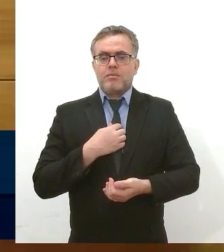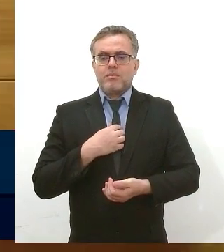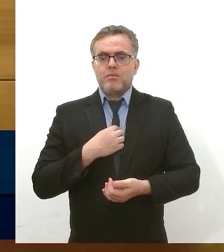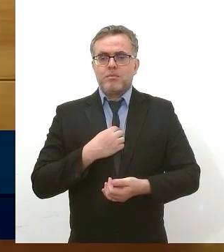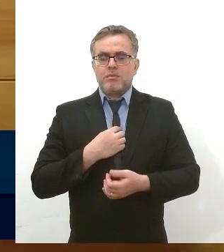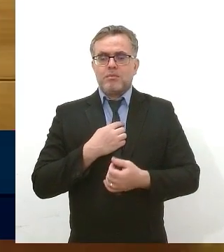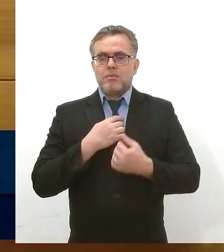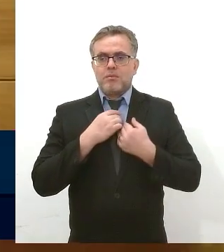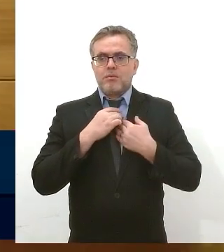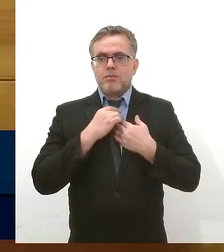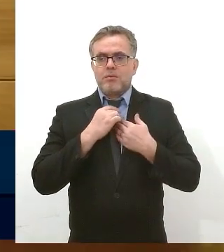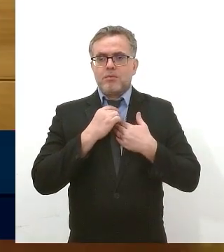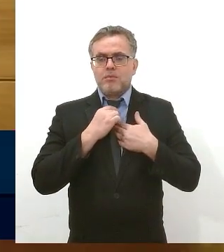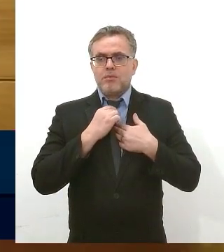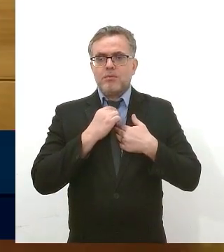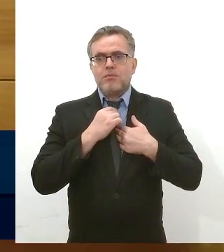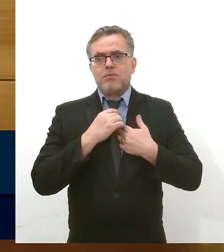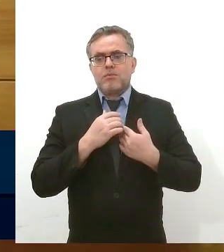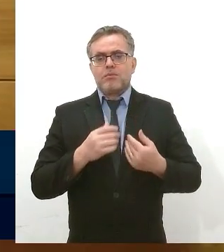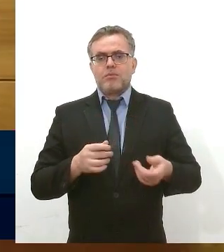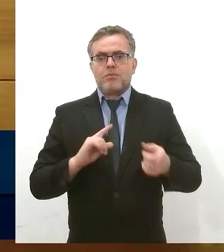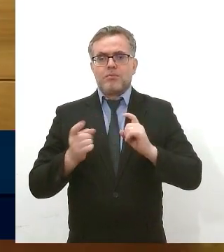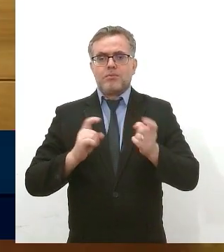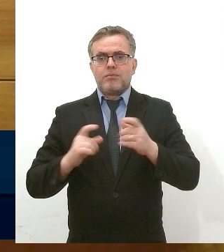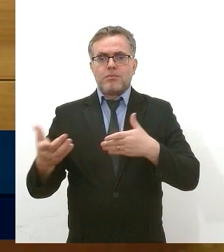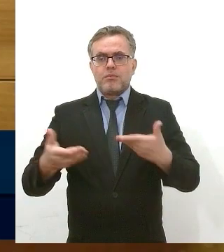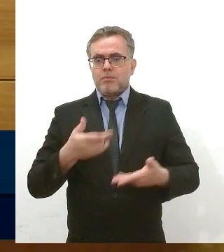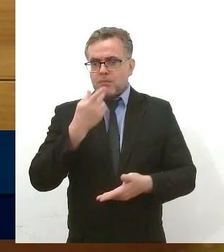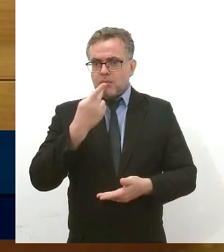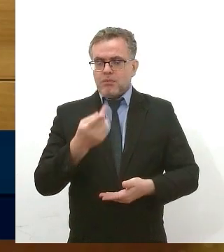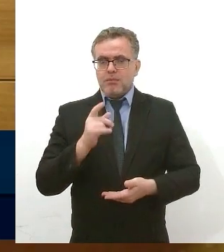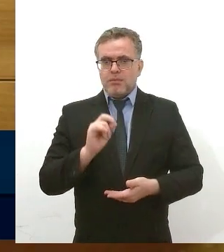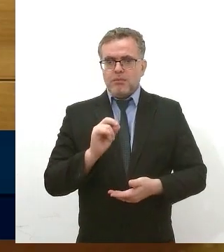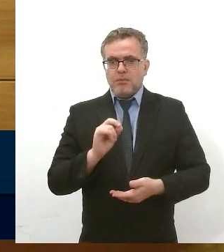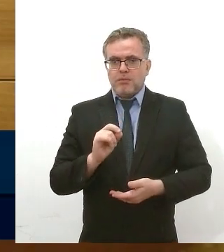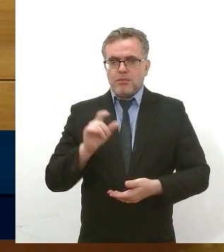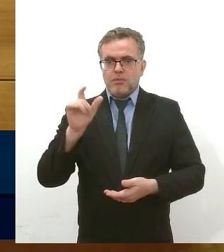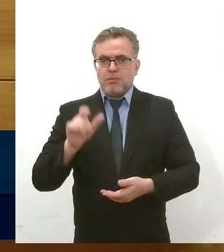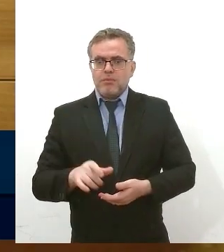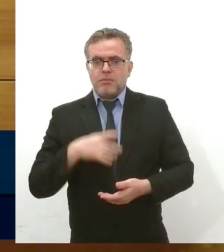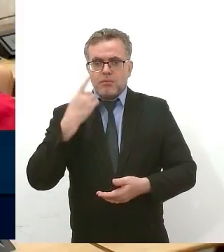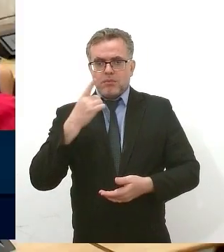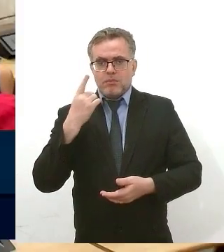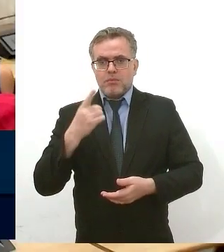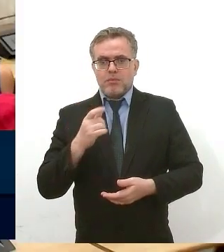Passamos ao pequeno expediente. Tem a palavra do pequeno expediente, deputada Áurea Ribeiro.